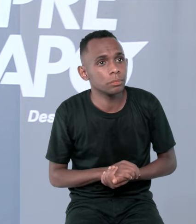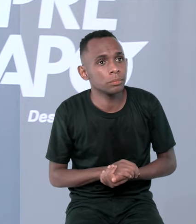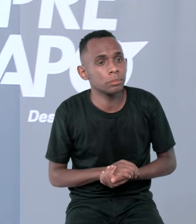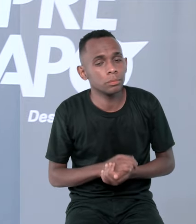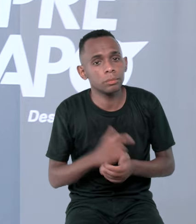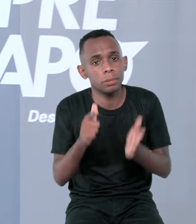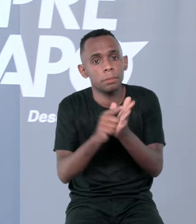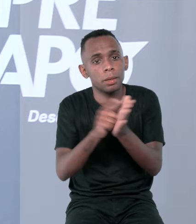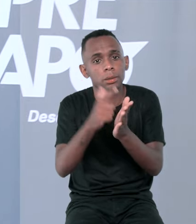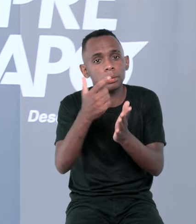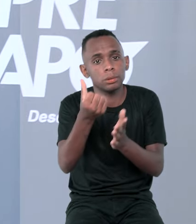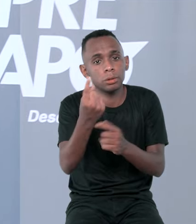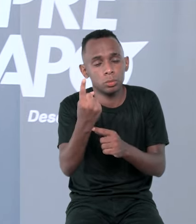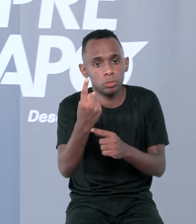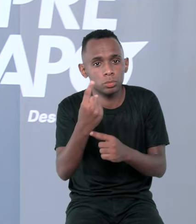Página 61.